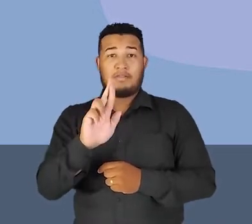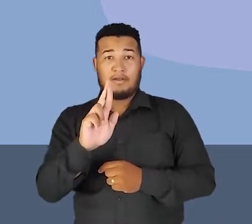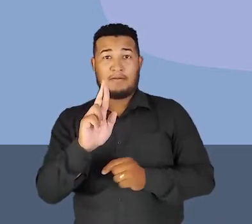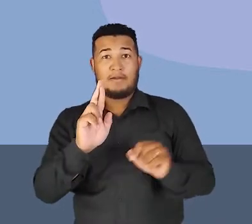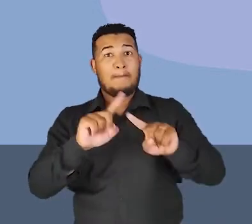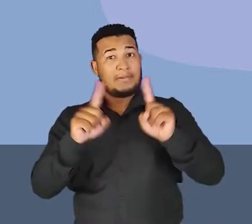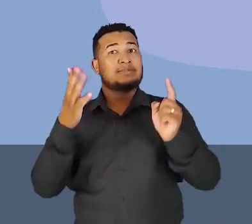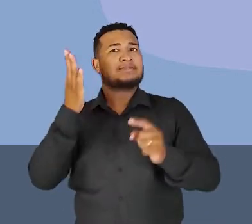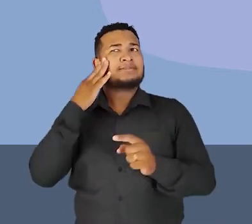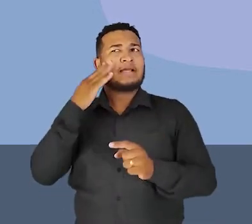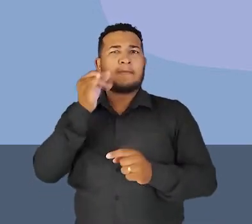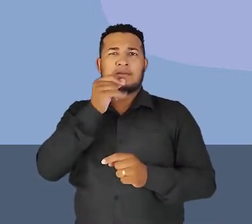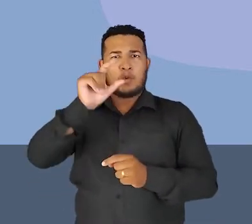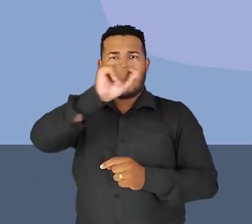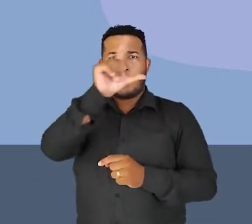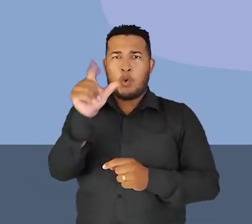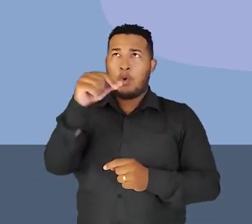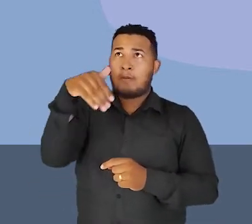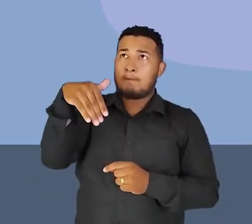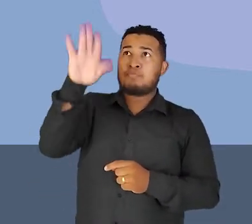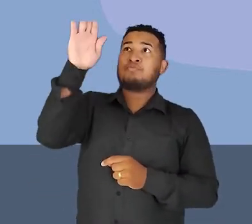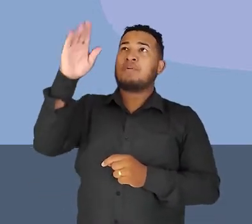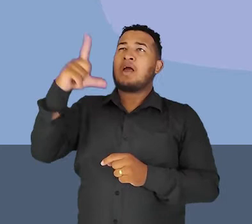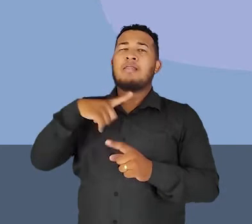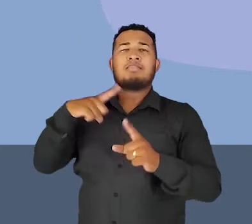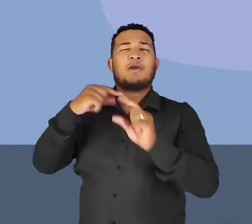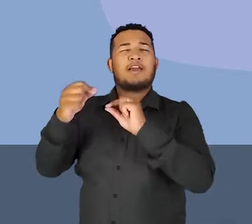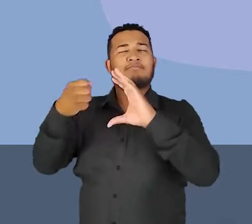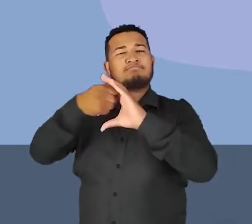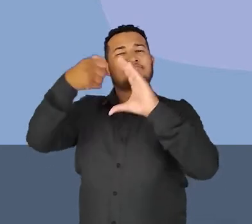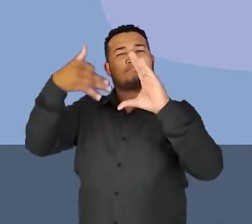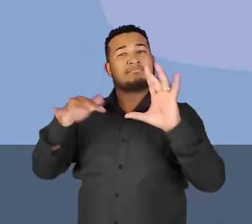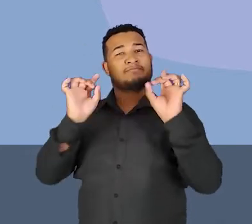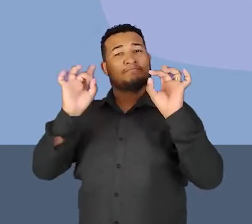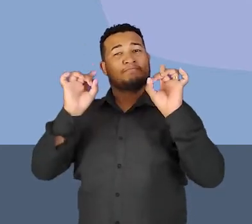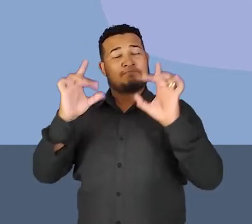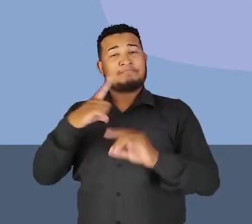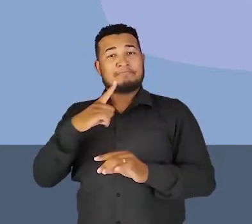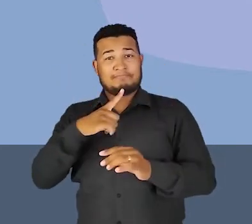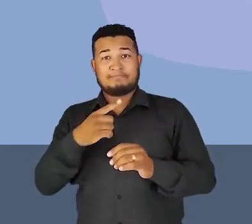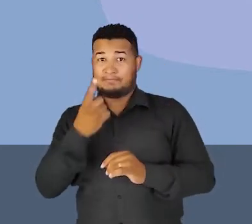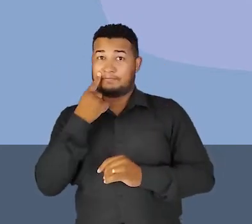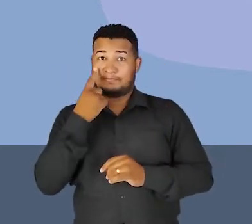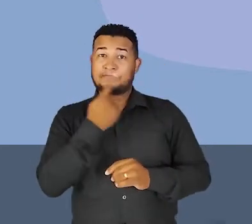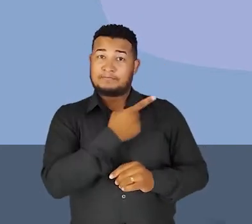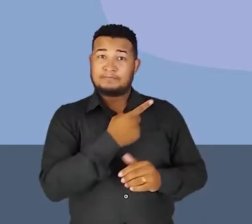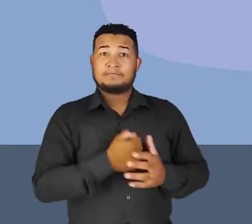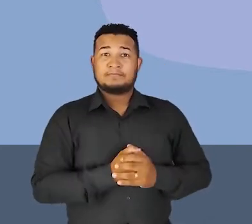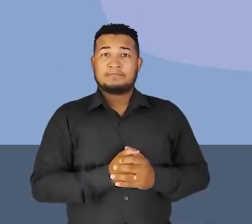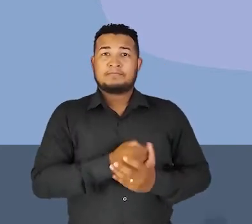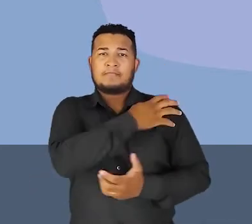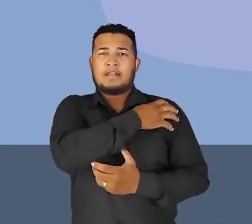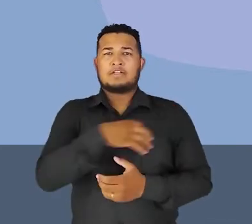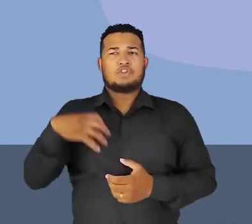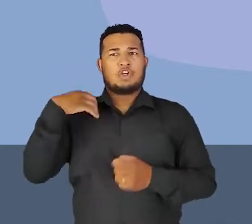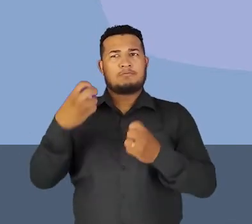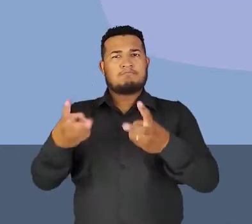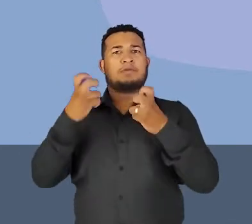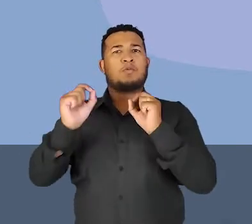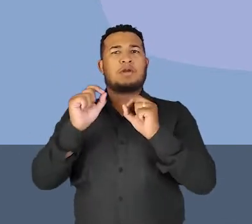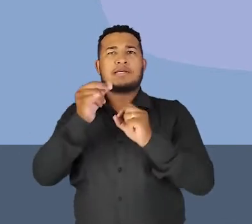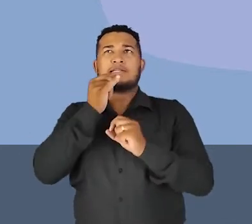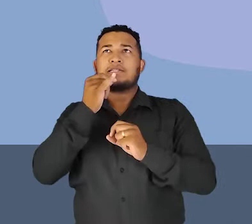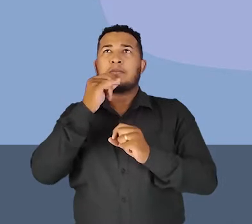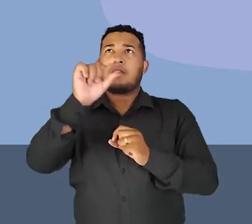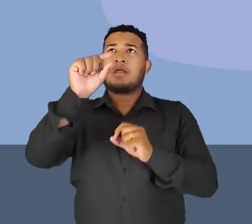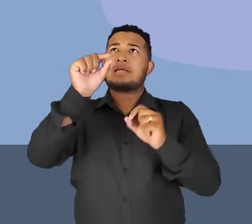mundo supralunar existia algumas características especiais. Vamos ao slide. Aristóteles observou que os